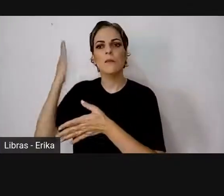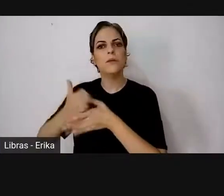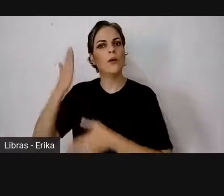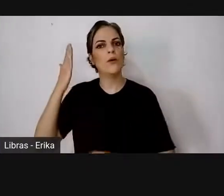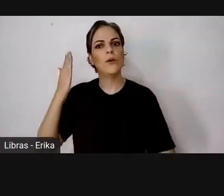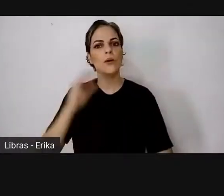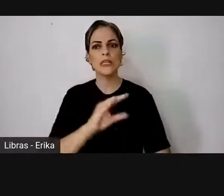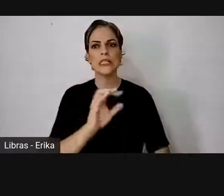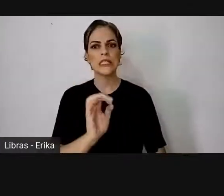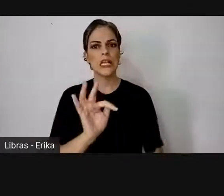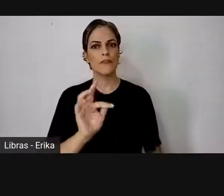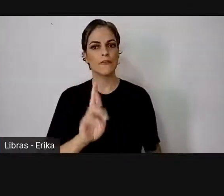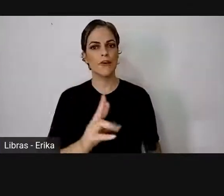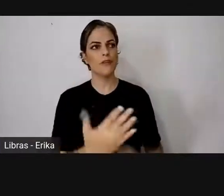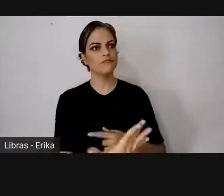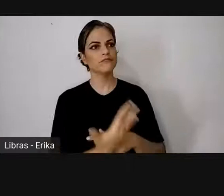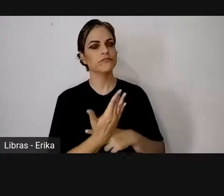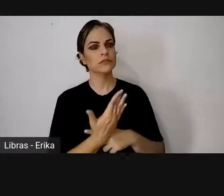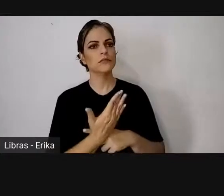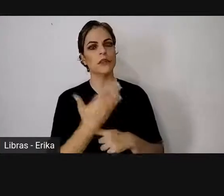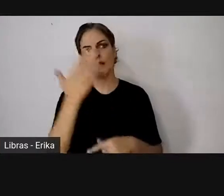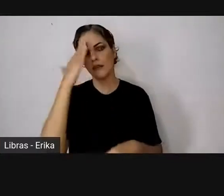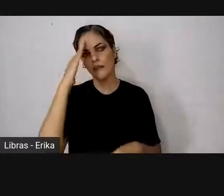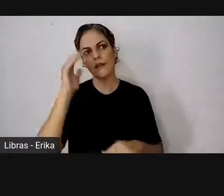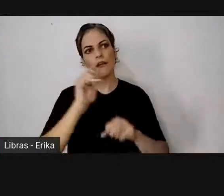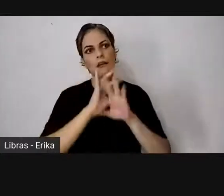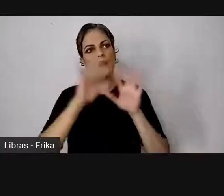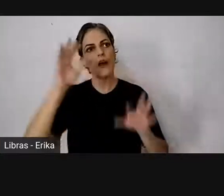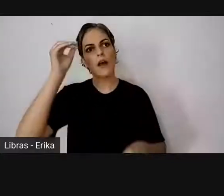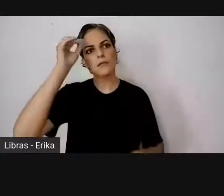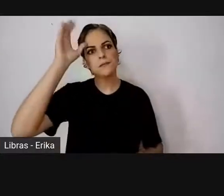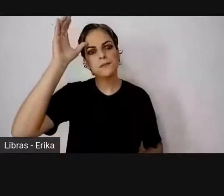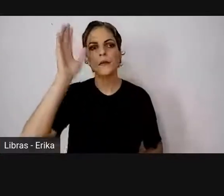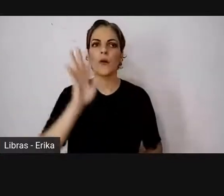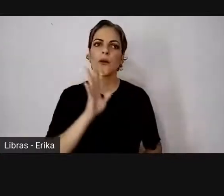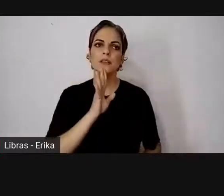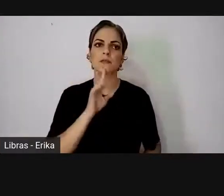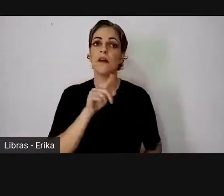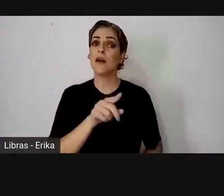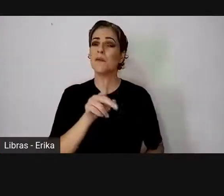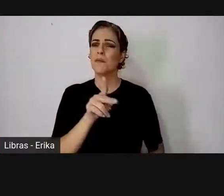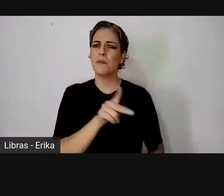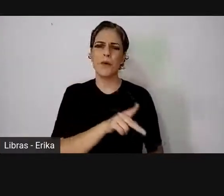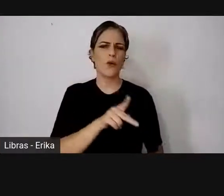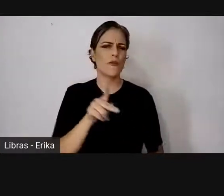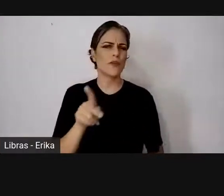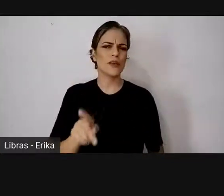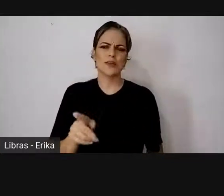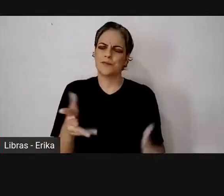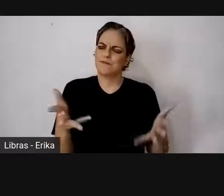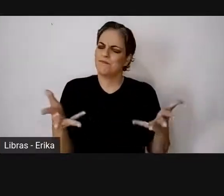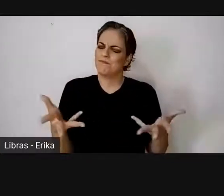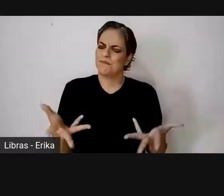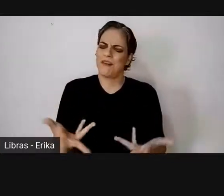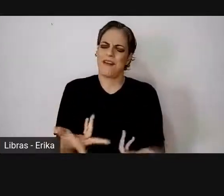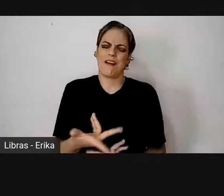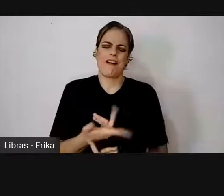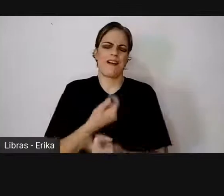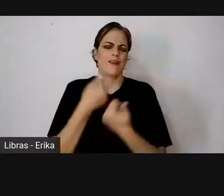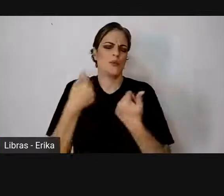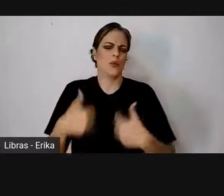processo de conhecimento. Os professores são de um nível, assim, fantástico. Então, tudo isso